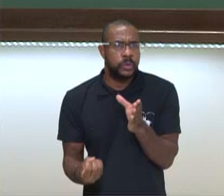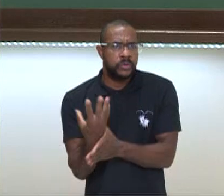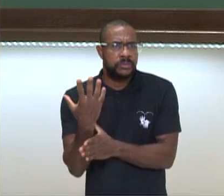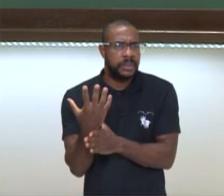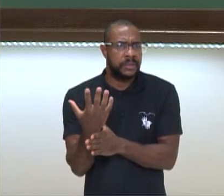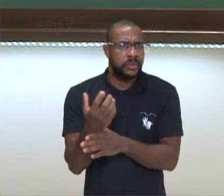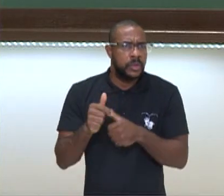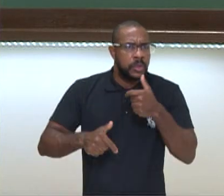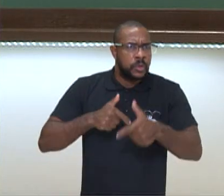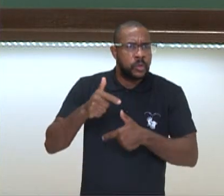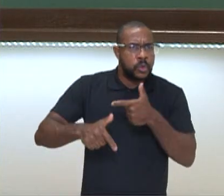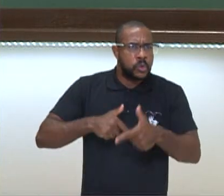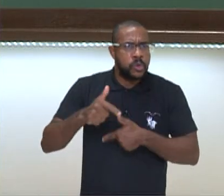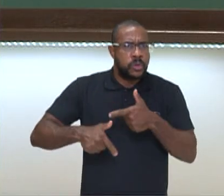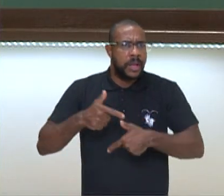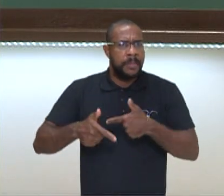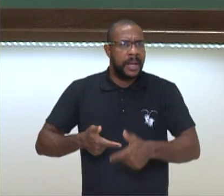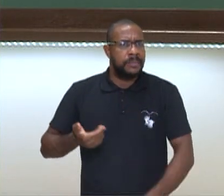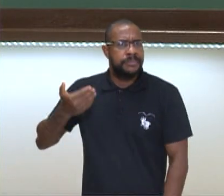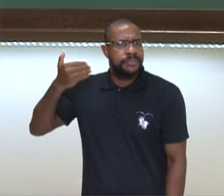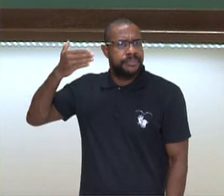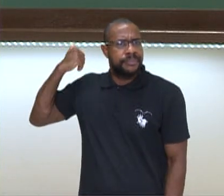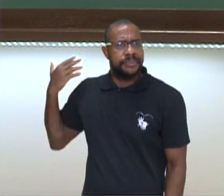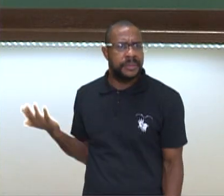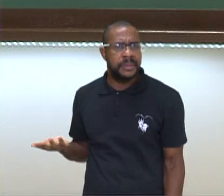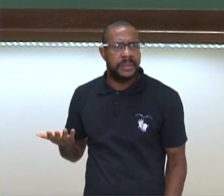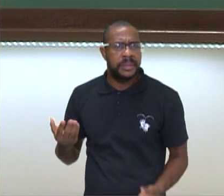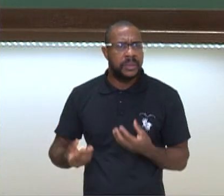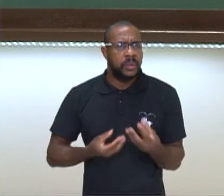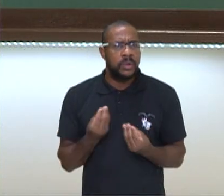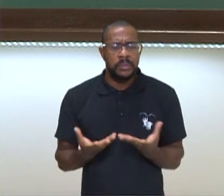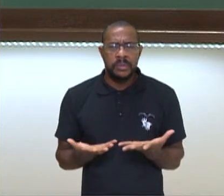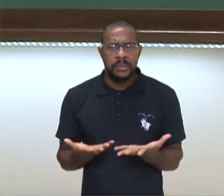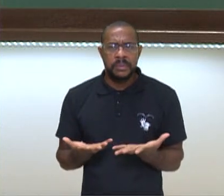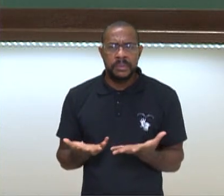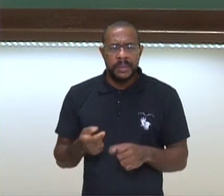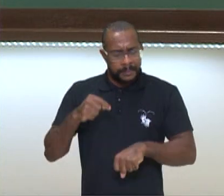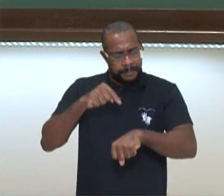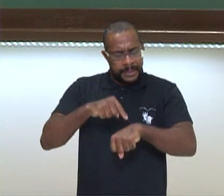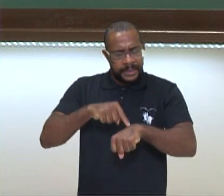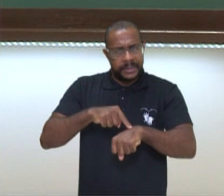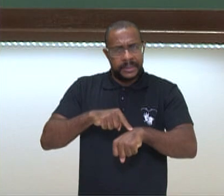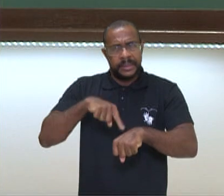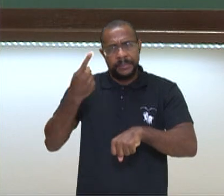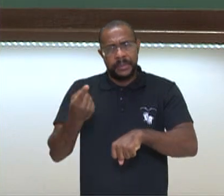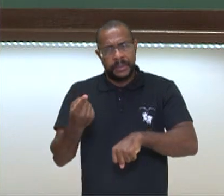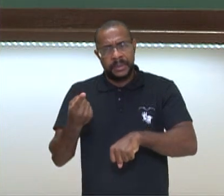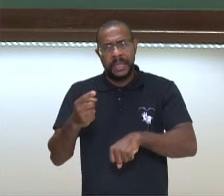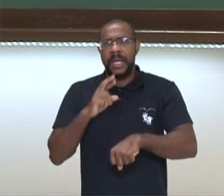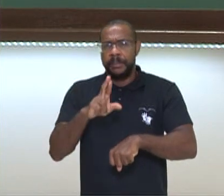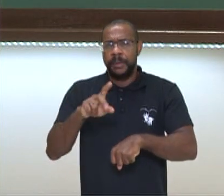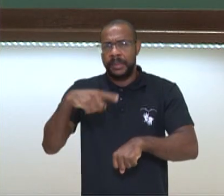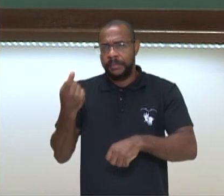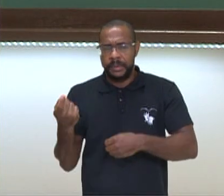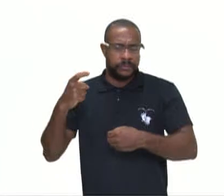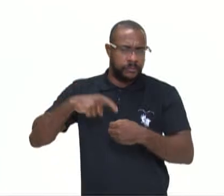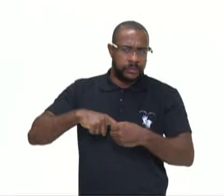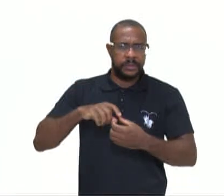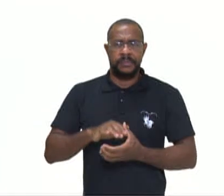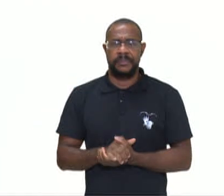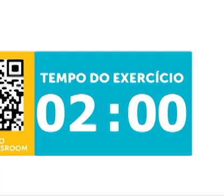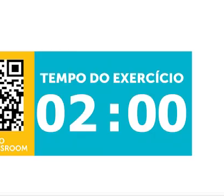Vou dar um tempinho para vocês pensarem, analisarem e voltamos já com a resposta certa.